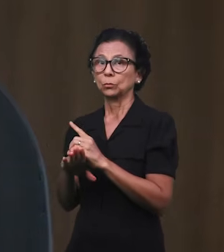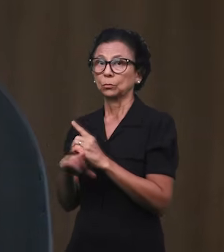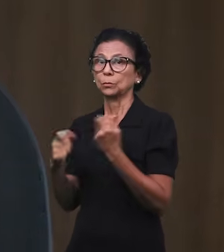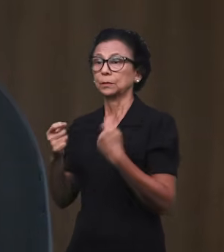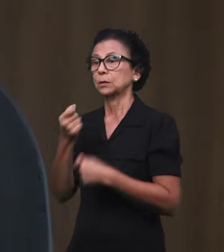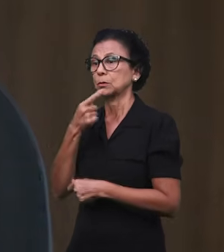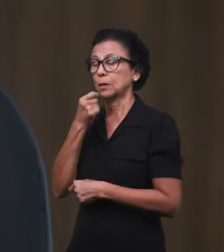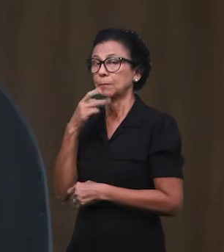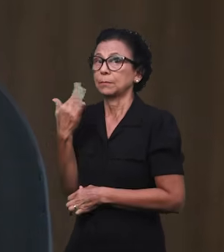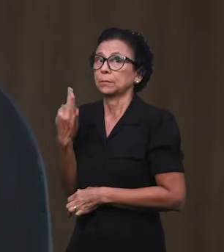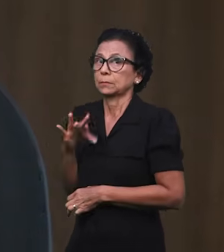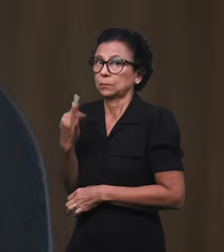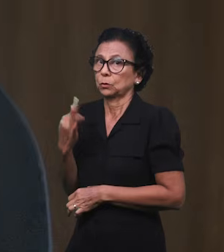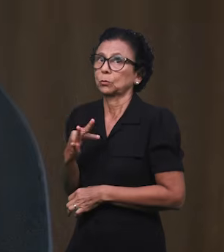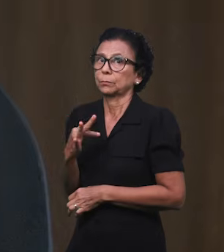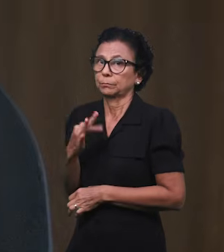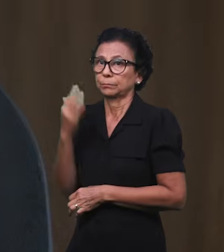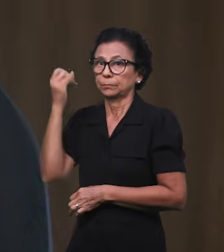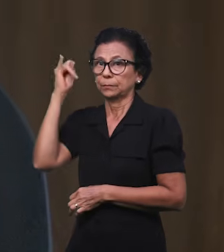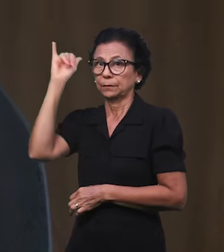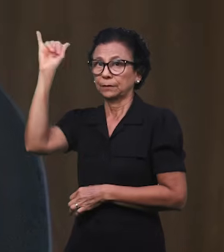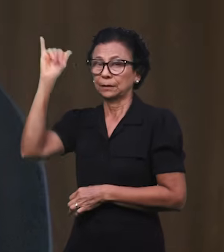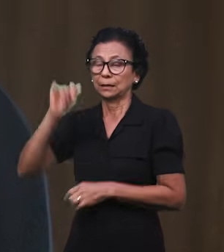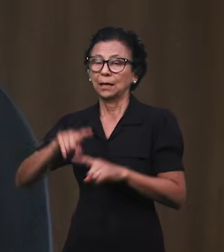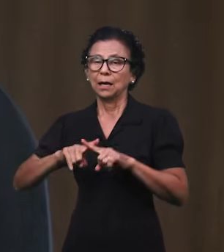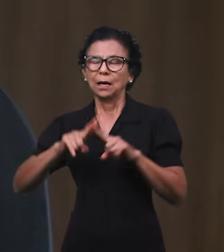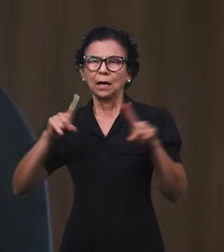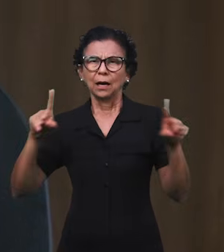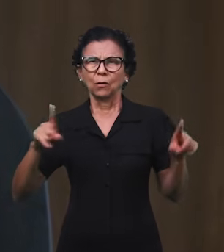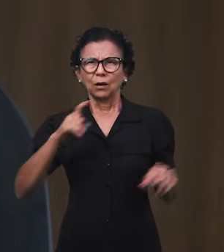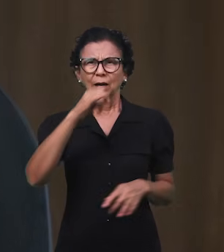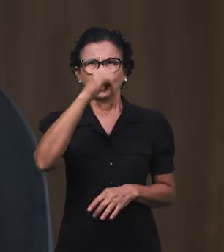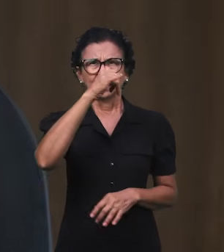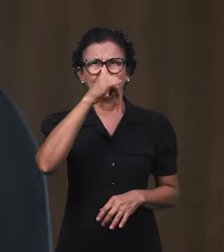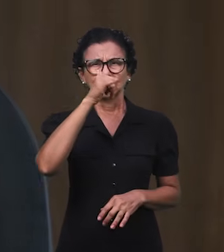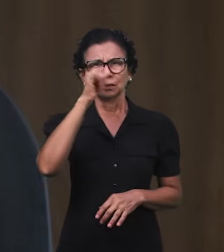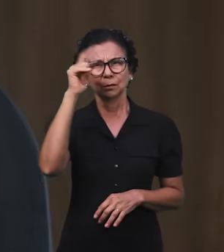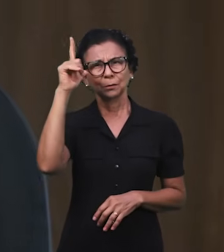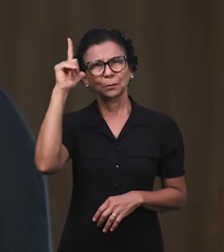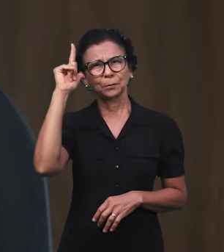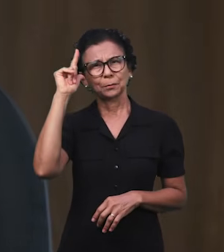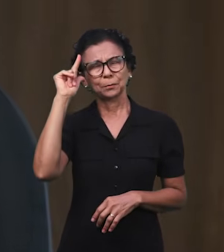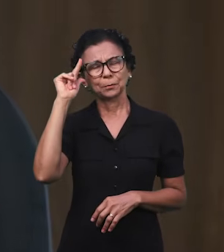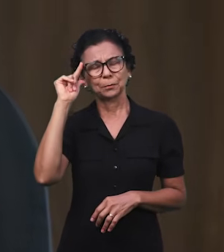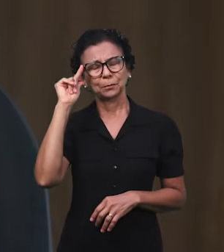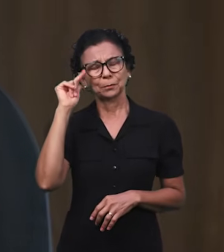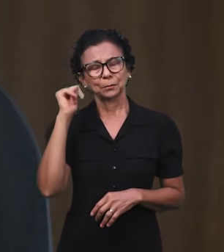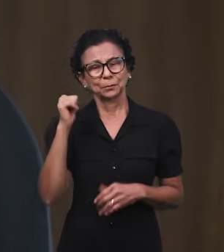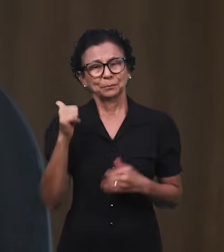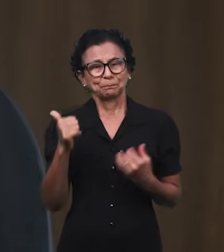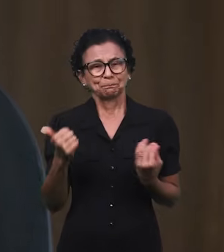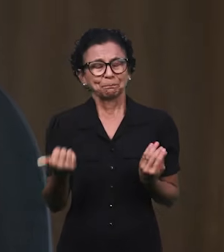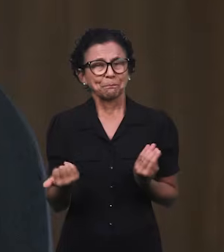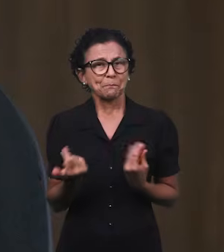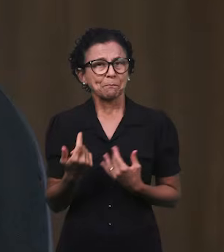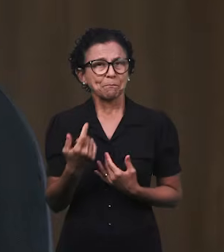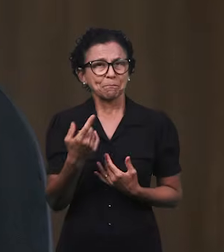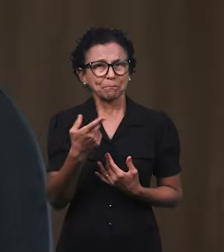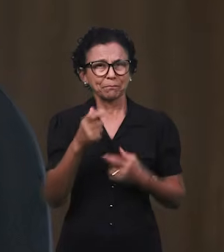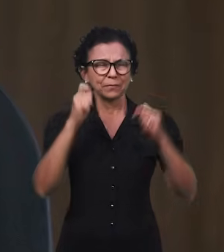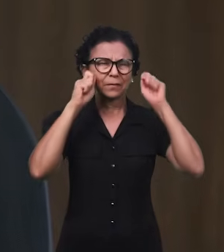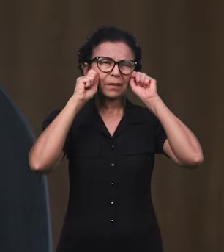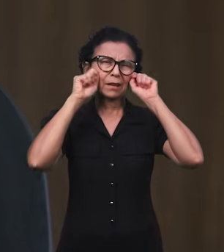dor também. Agora, a energia da gente, ela vai acabando, porque quando